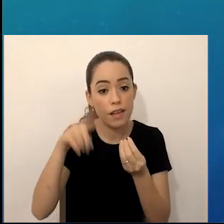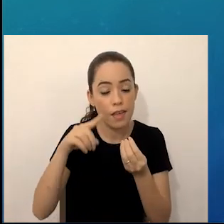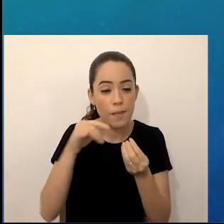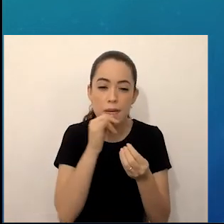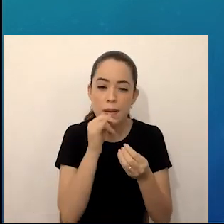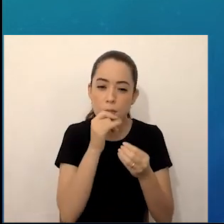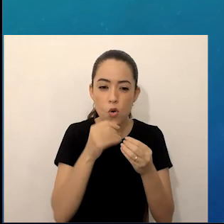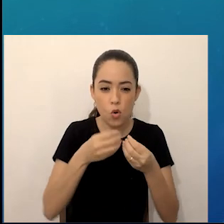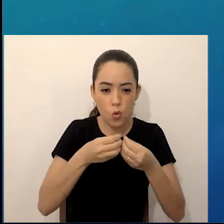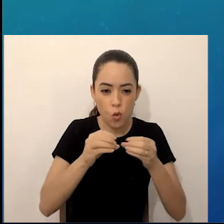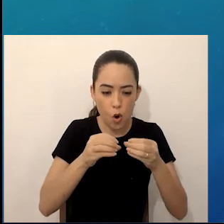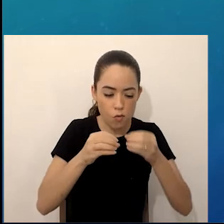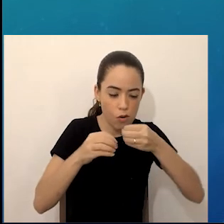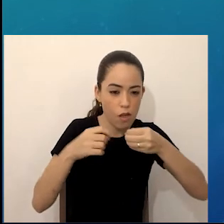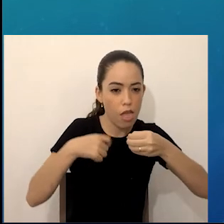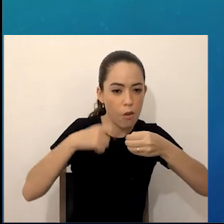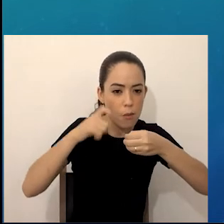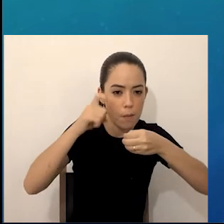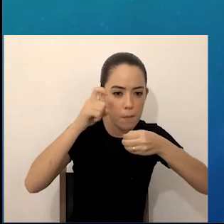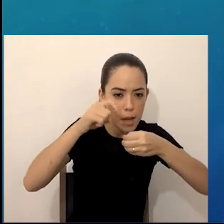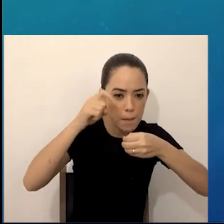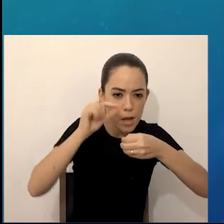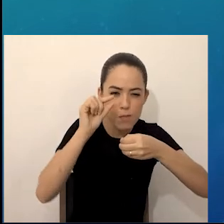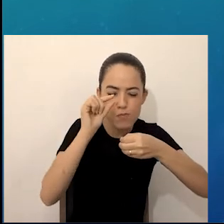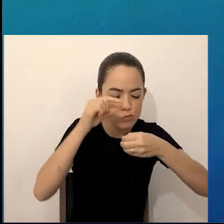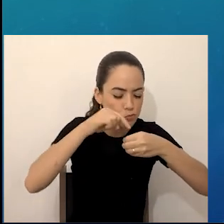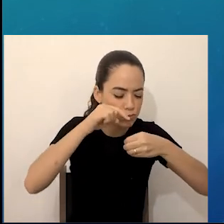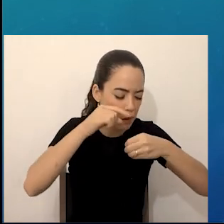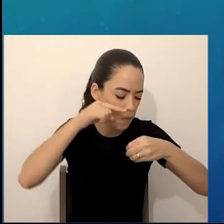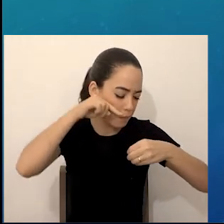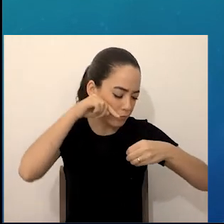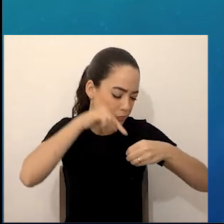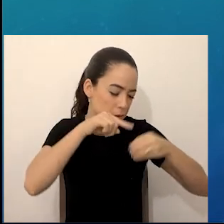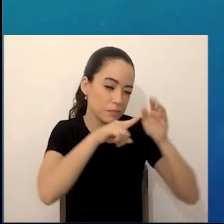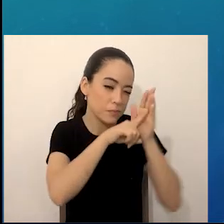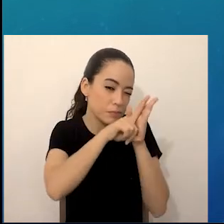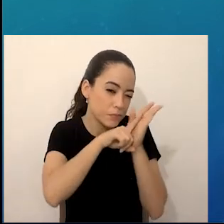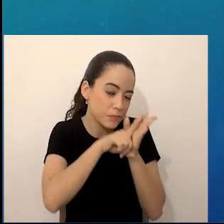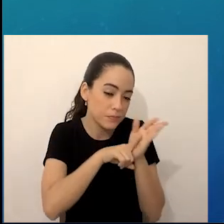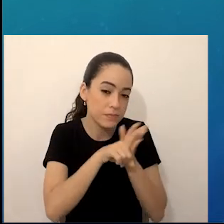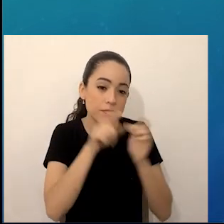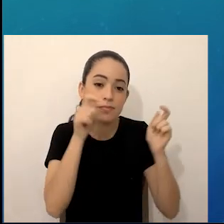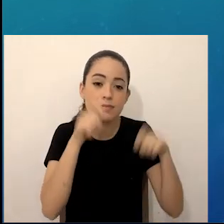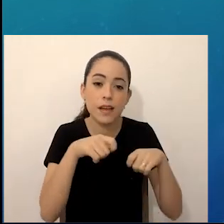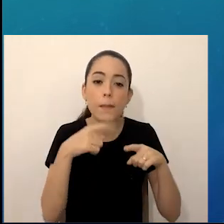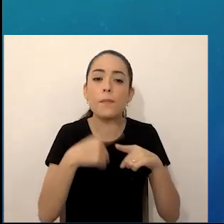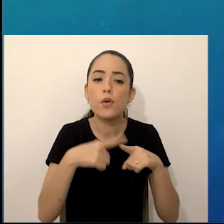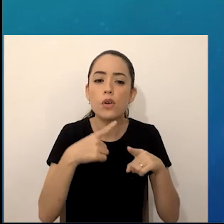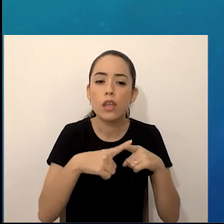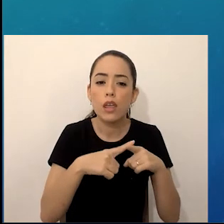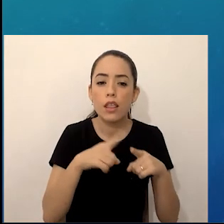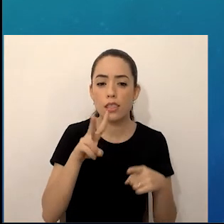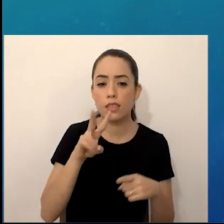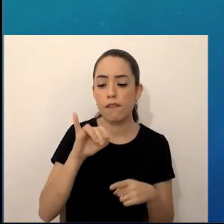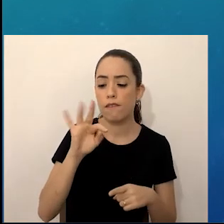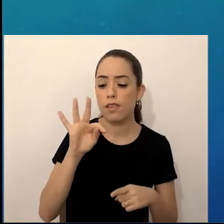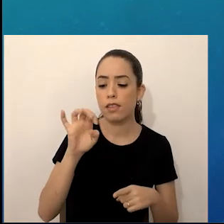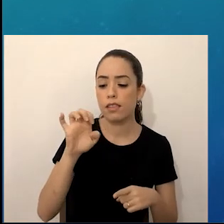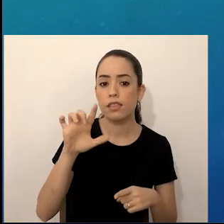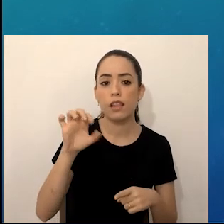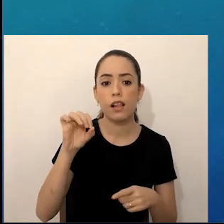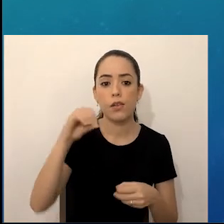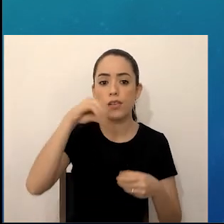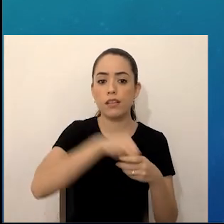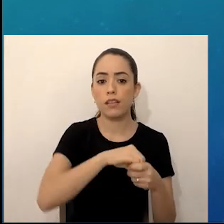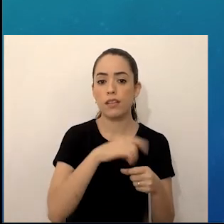uma pequena janela na casca do ovo, pois o ovo é composto por muito vitelo.